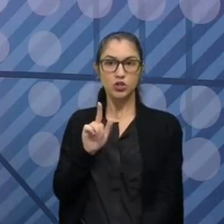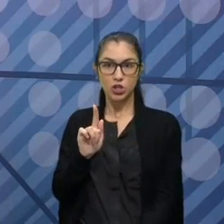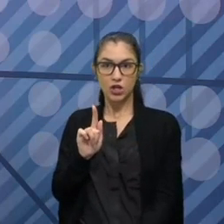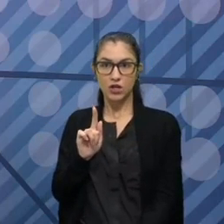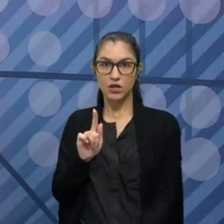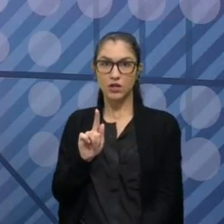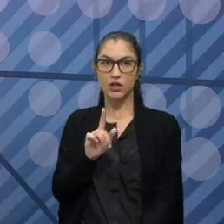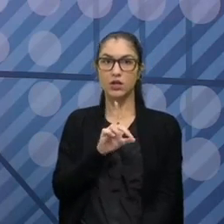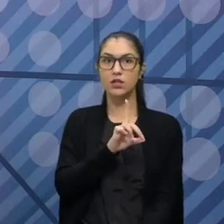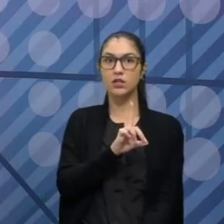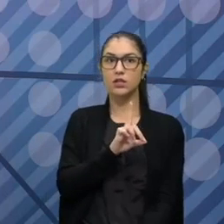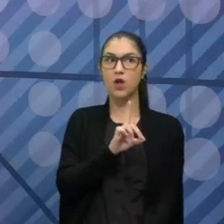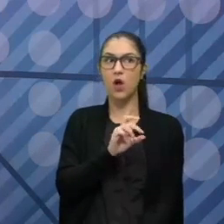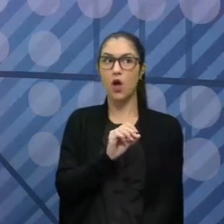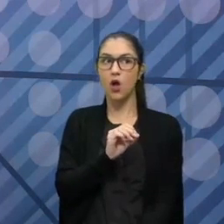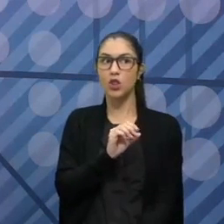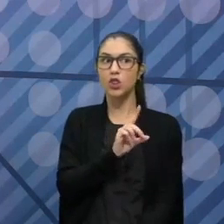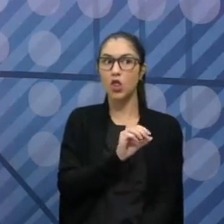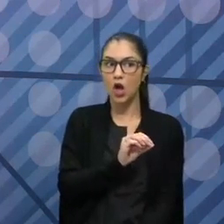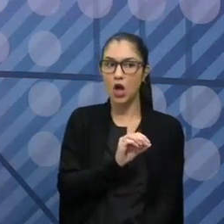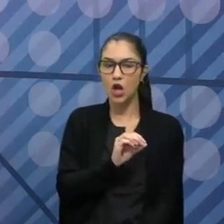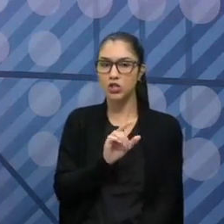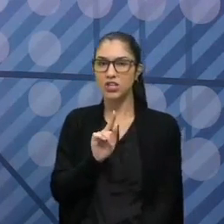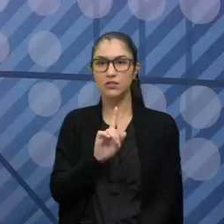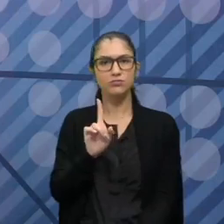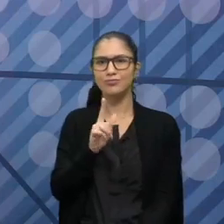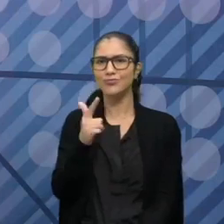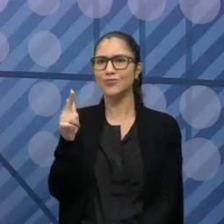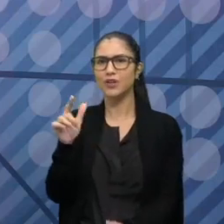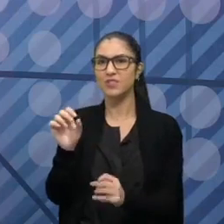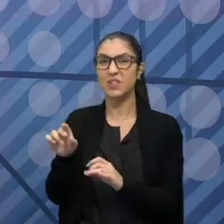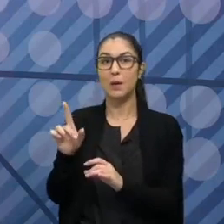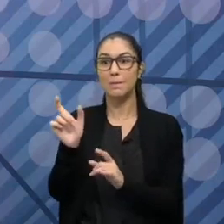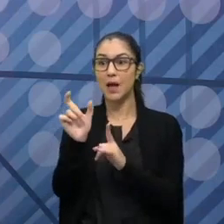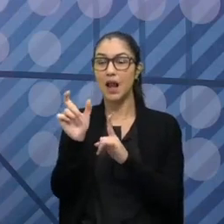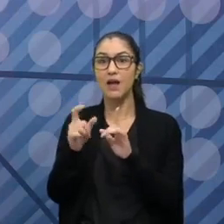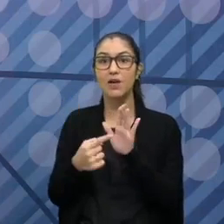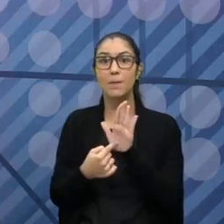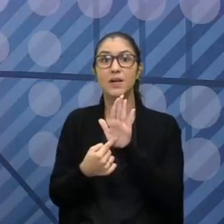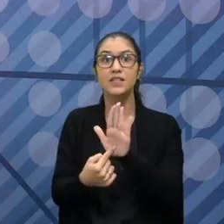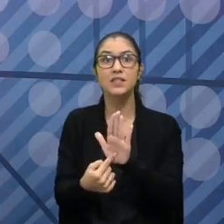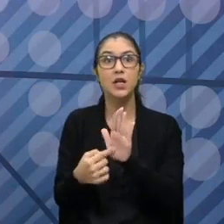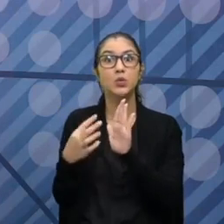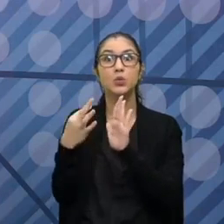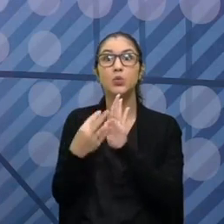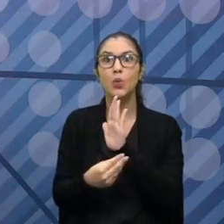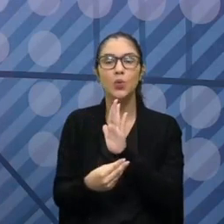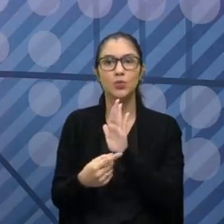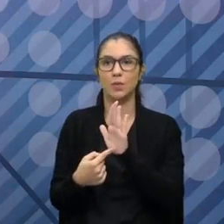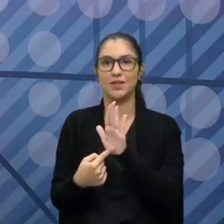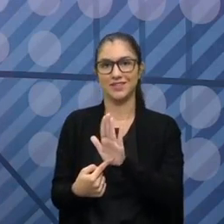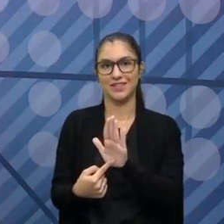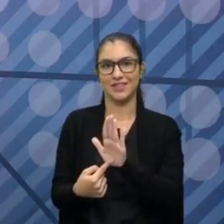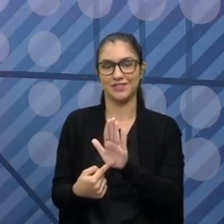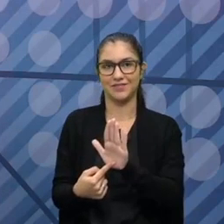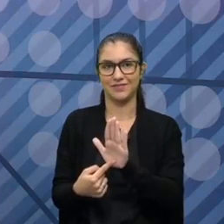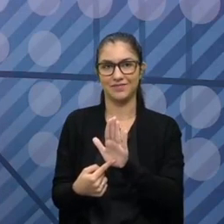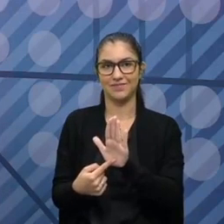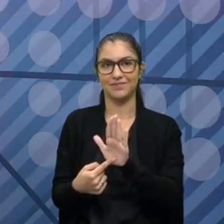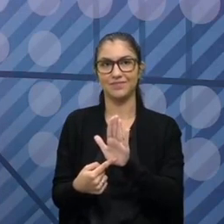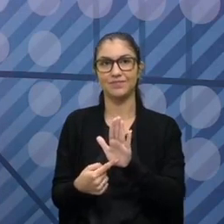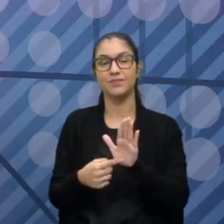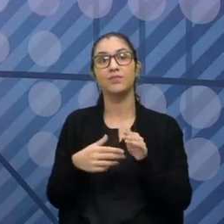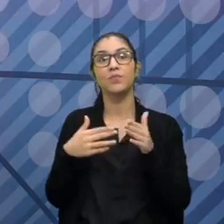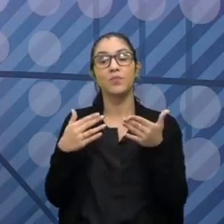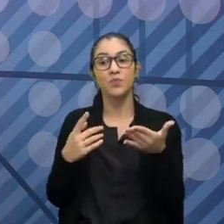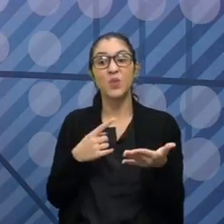D-O-G, D-O-Dó, o G faz... Não teve esse ensino. A palavra foi apresentada como um todo, a palavra veio inteira.